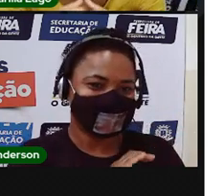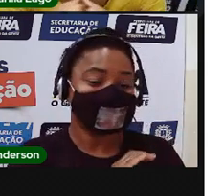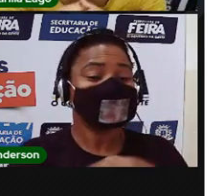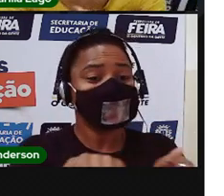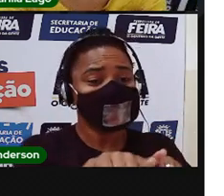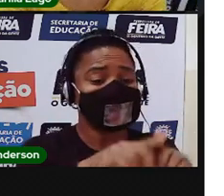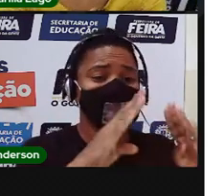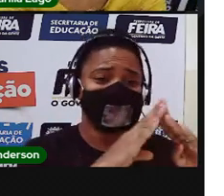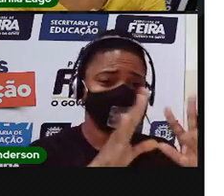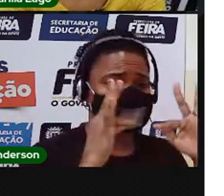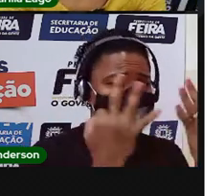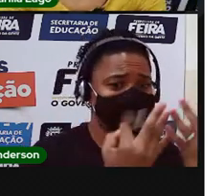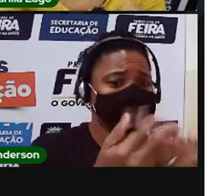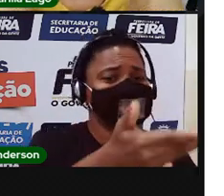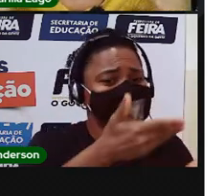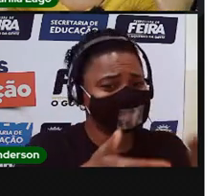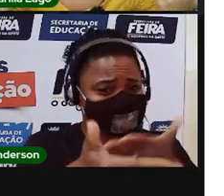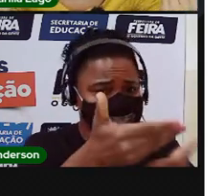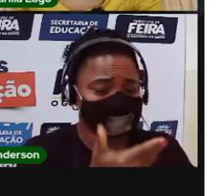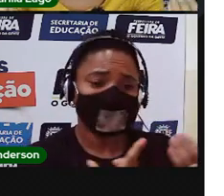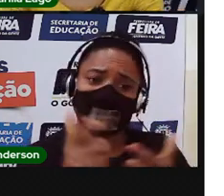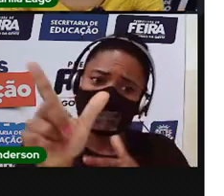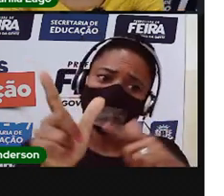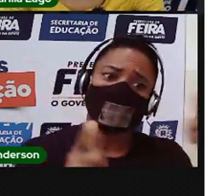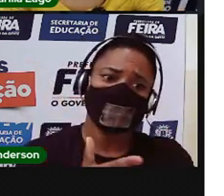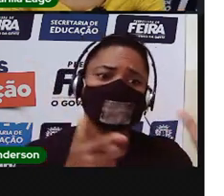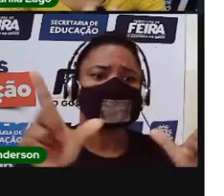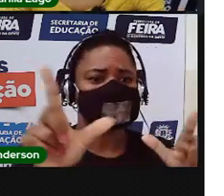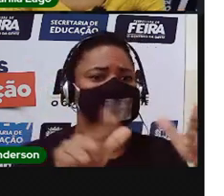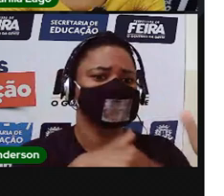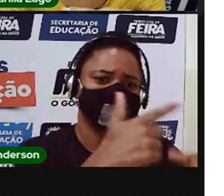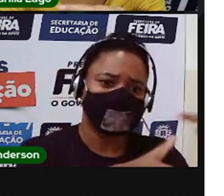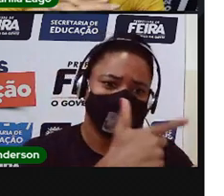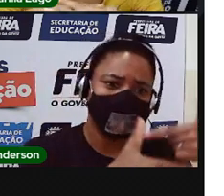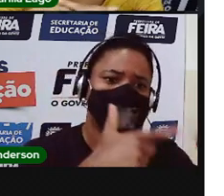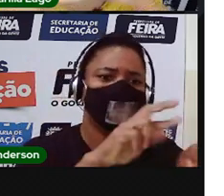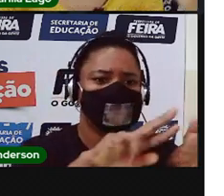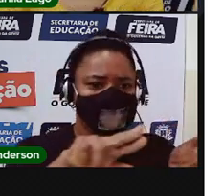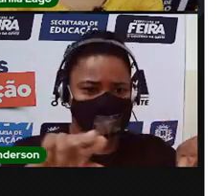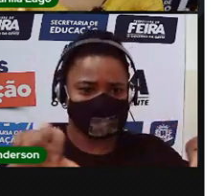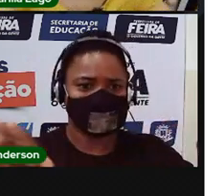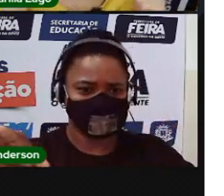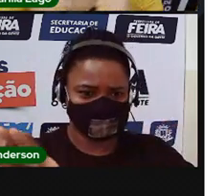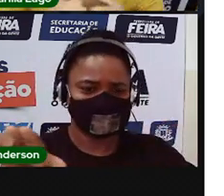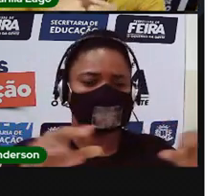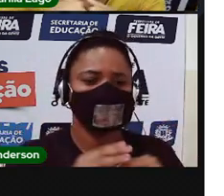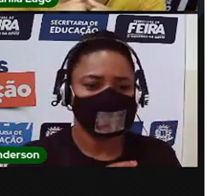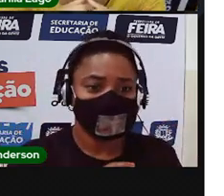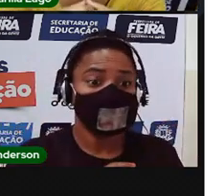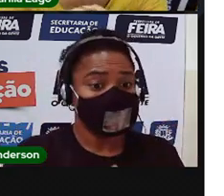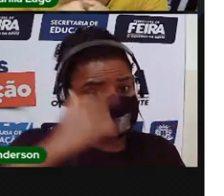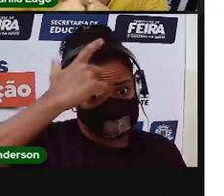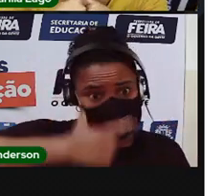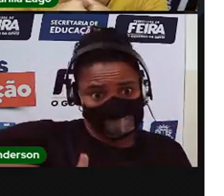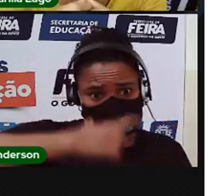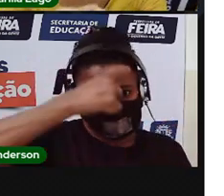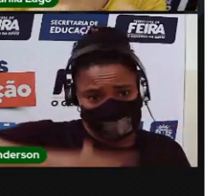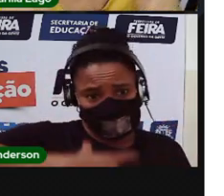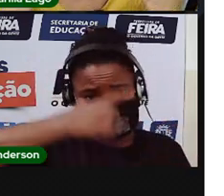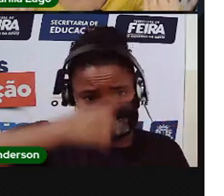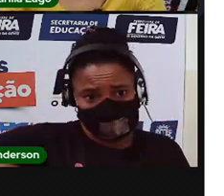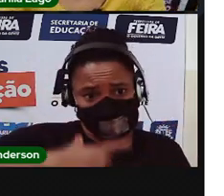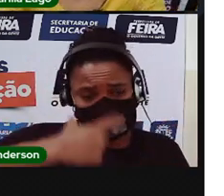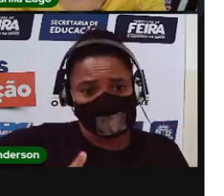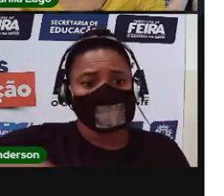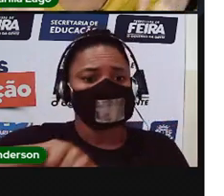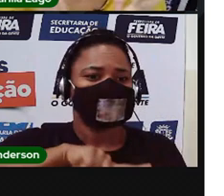contextos sociais, tá? Sendo você mesmo. E também isso tudo vai contribuir, né, para